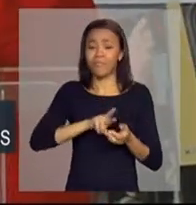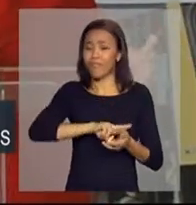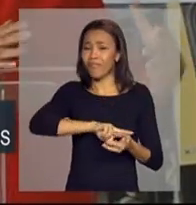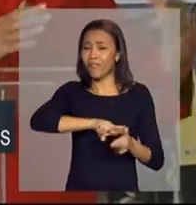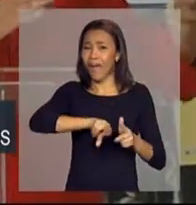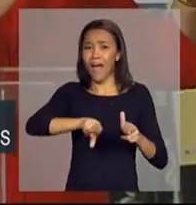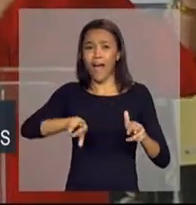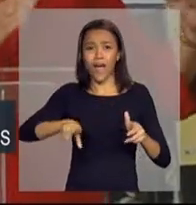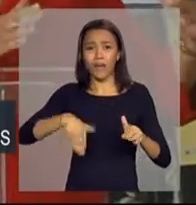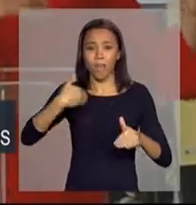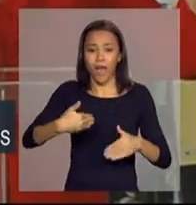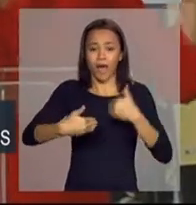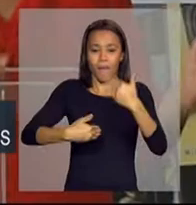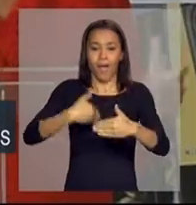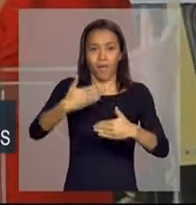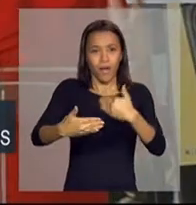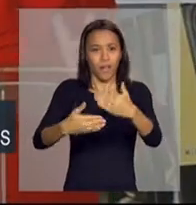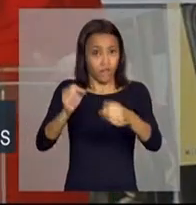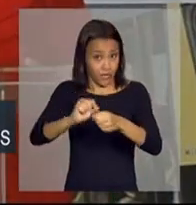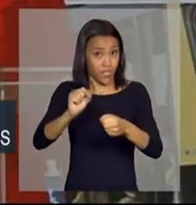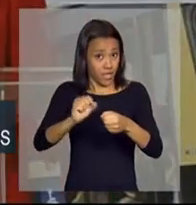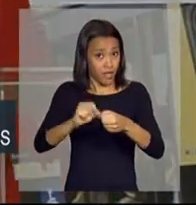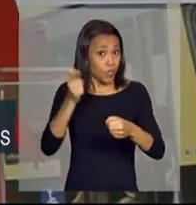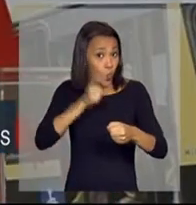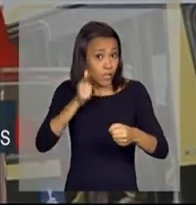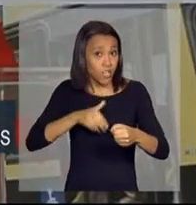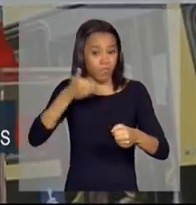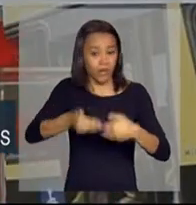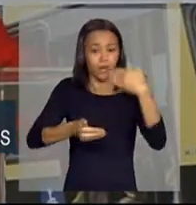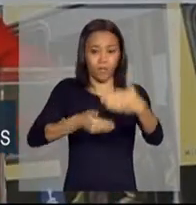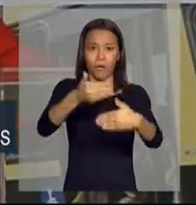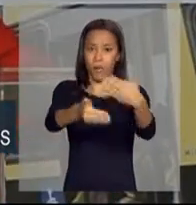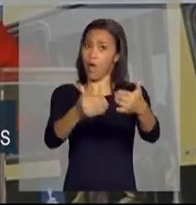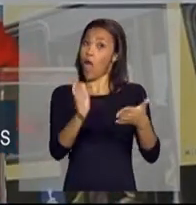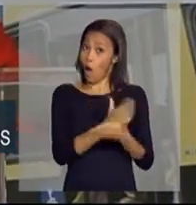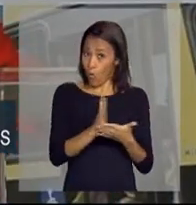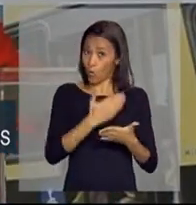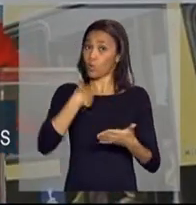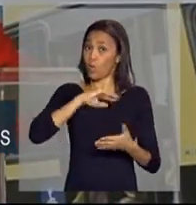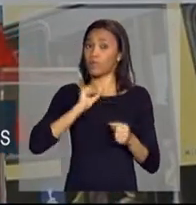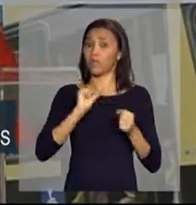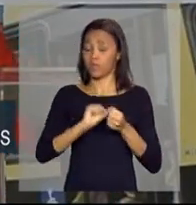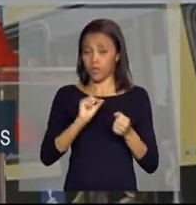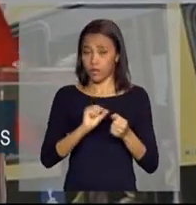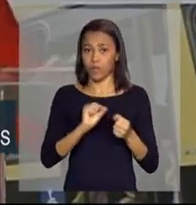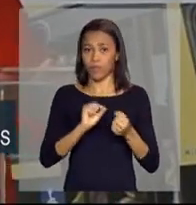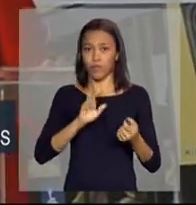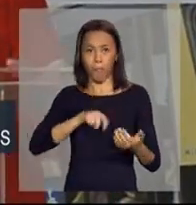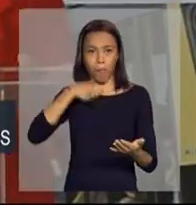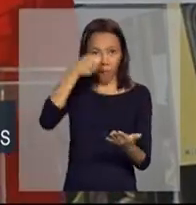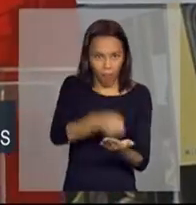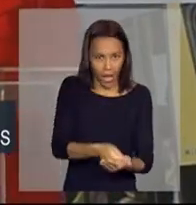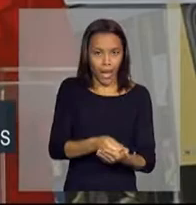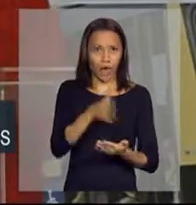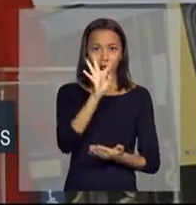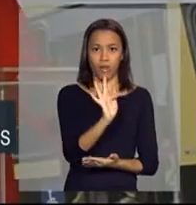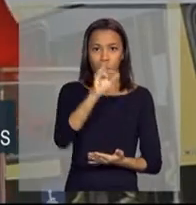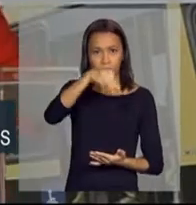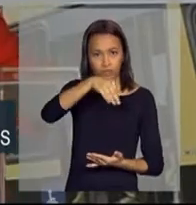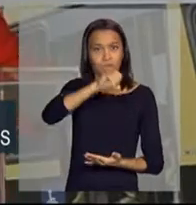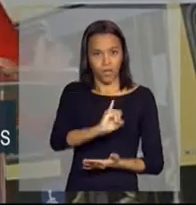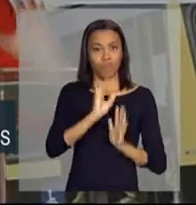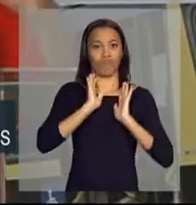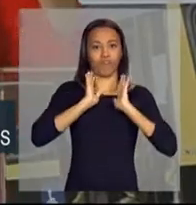avanços. Fizemos e tivemos uma série de avanços, porque alguns nós fizemos. Pagar o Fundo Monetário, nós